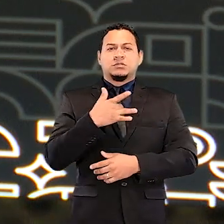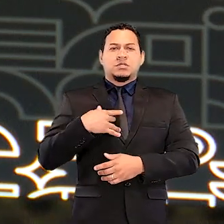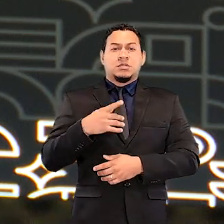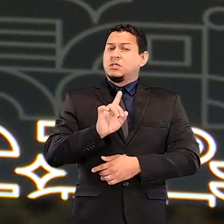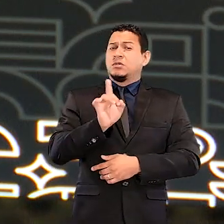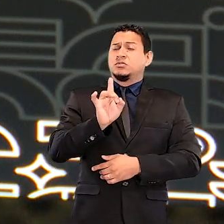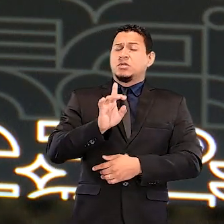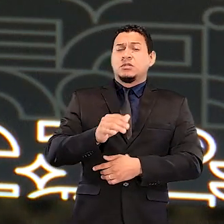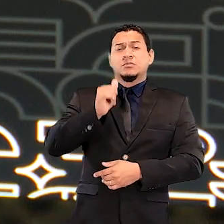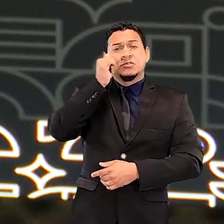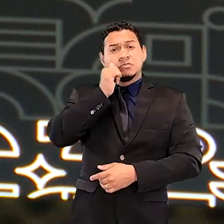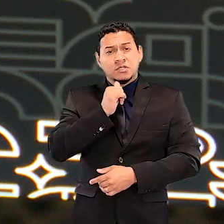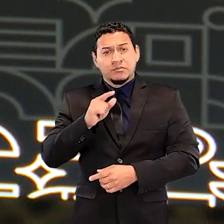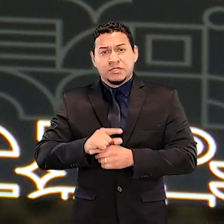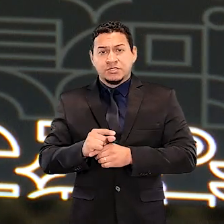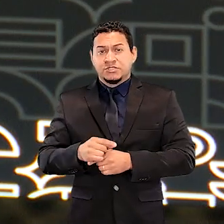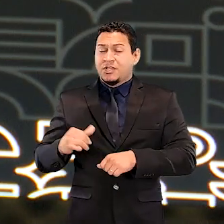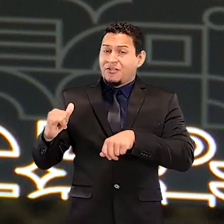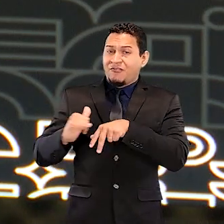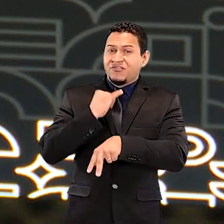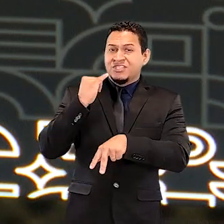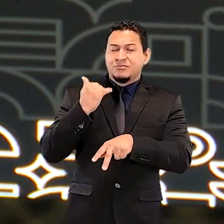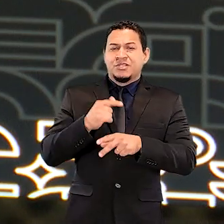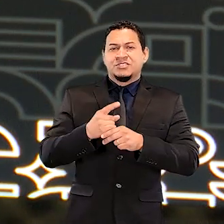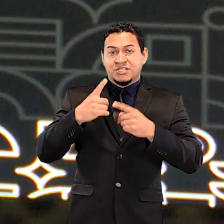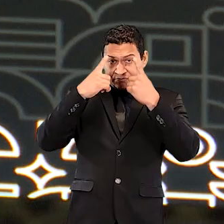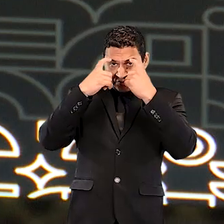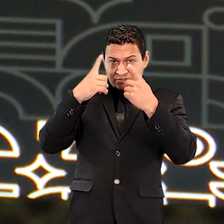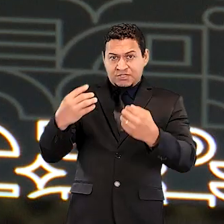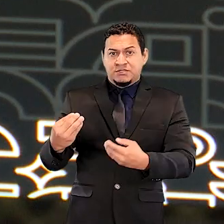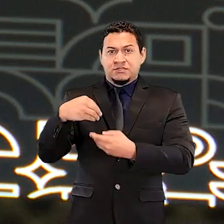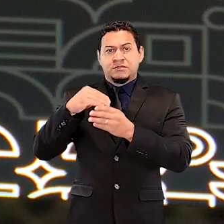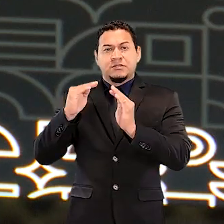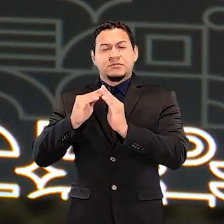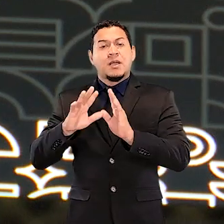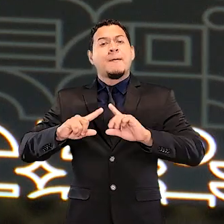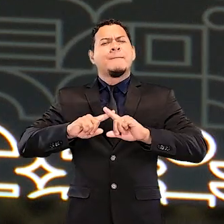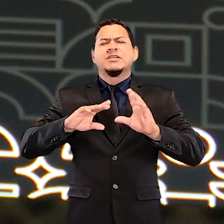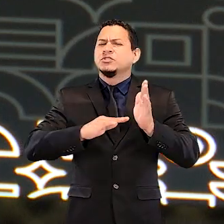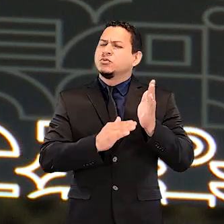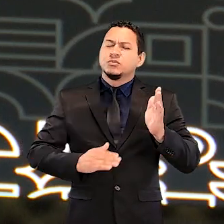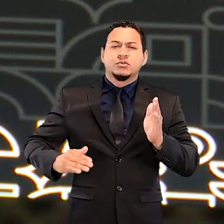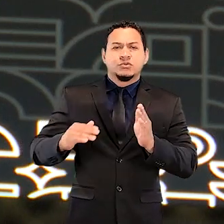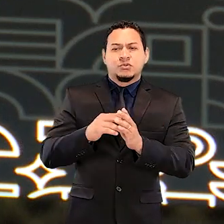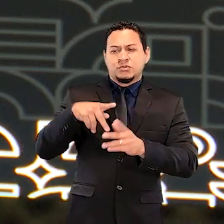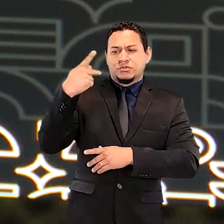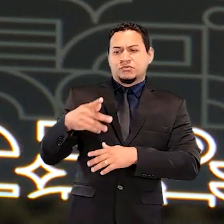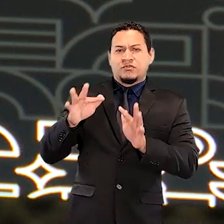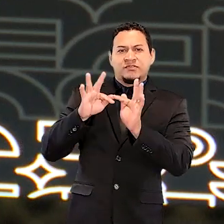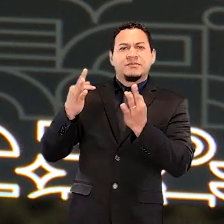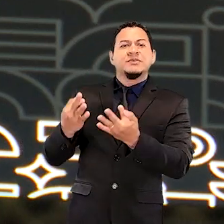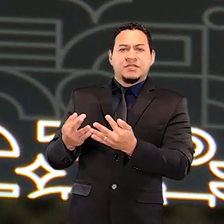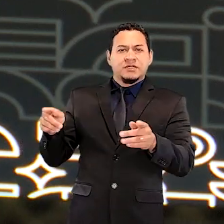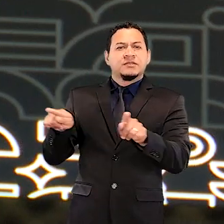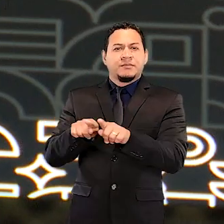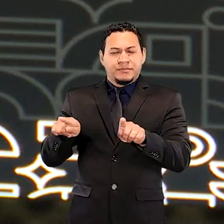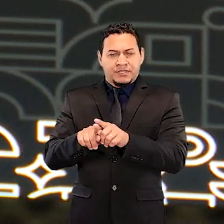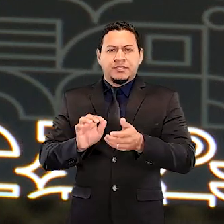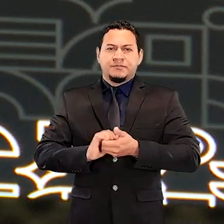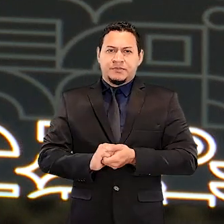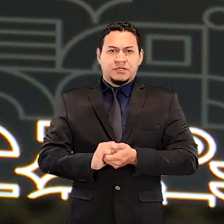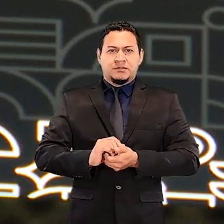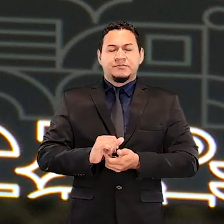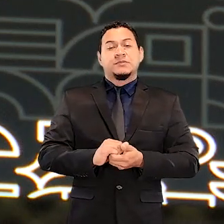das mulheres vítimas de violência doméstica, mas de toda a sua família. Afinal de contas, a violência doméstica não atinge só a